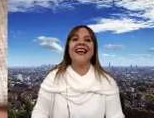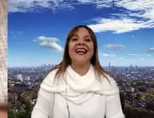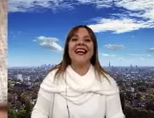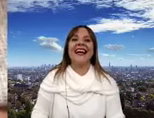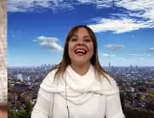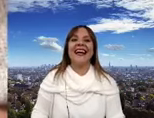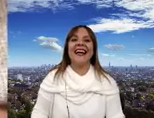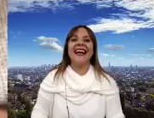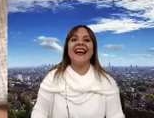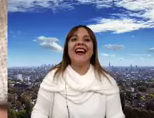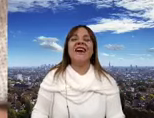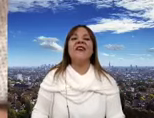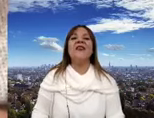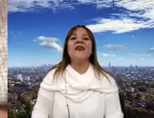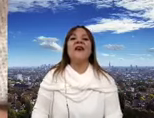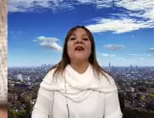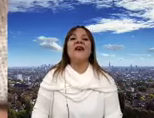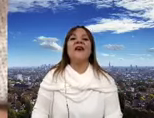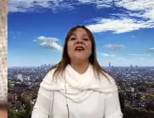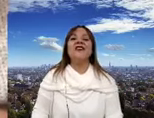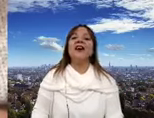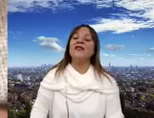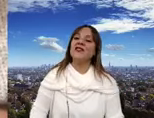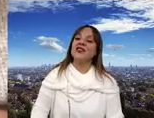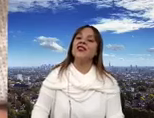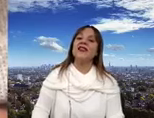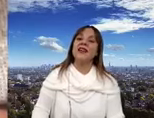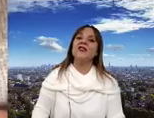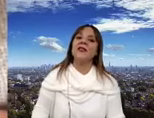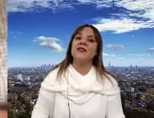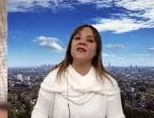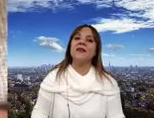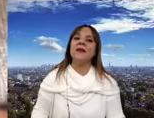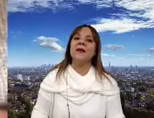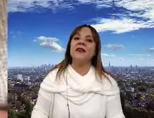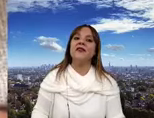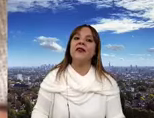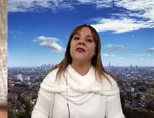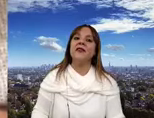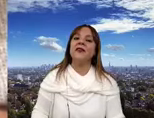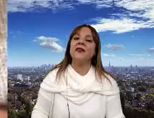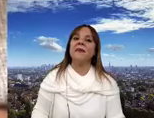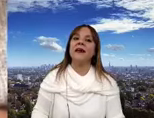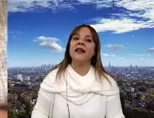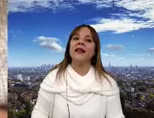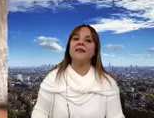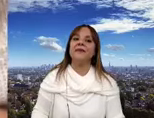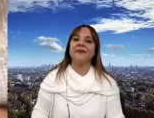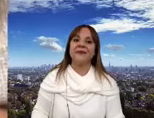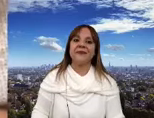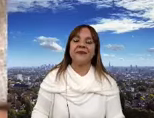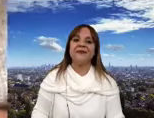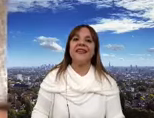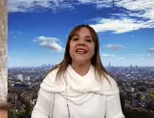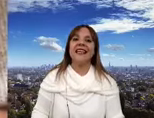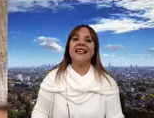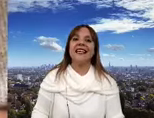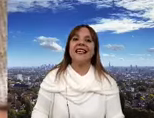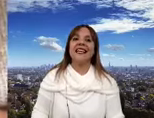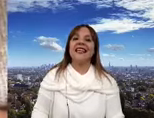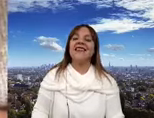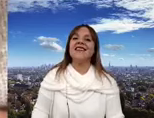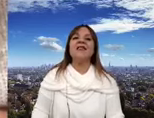certeza. Diariamente. O Jefferson, você já se arriscou a fazer algum trabalho em feltro ou não? Tá aprendendo? Não tem aptidão. Não Quer